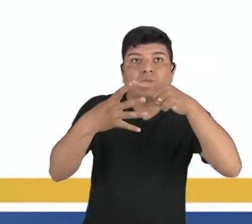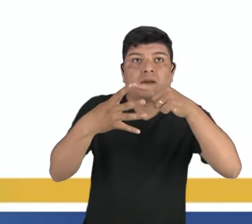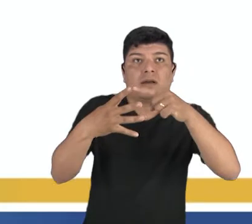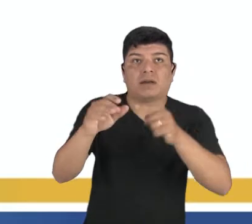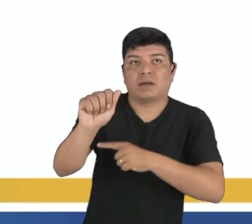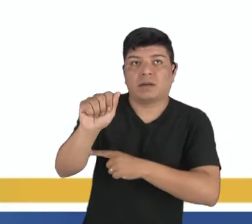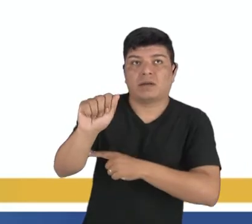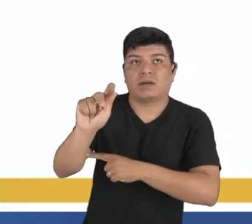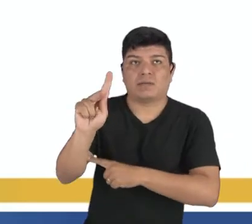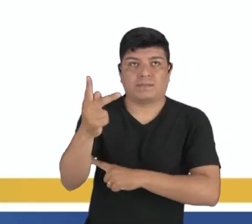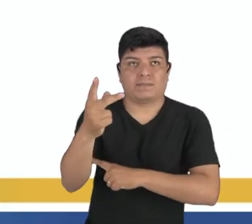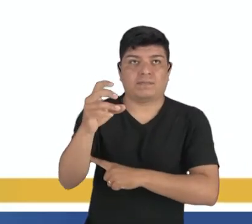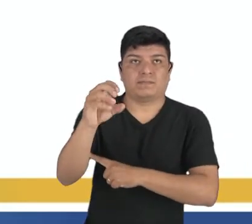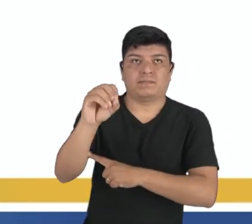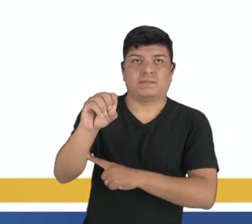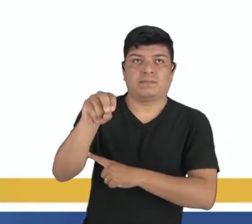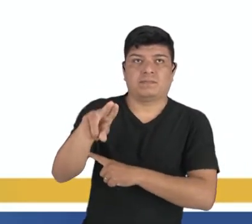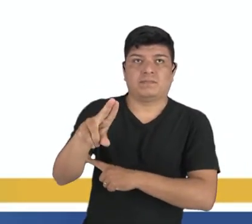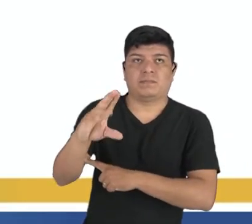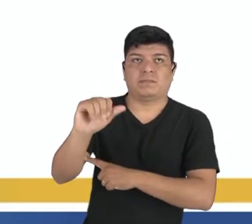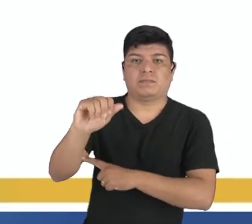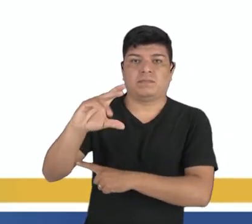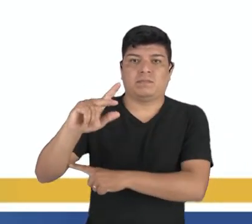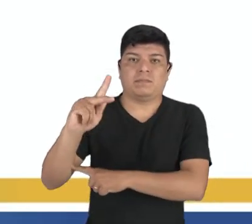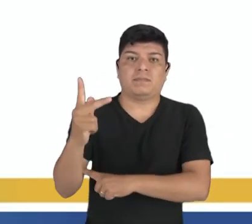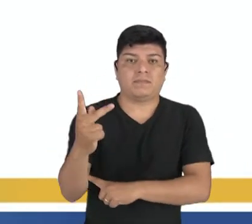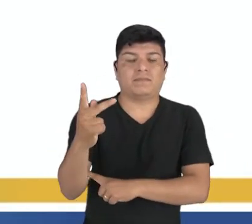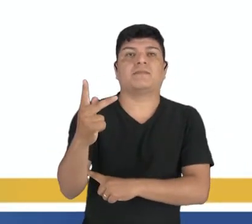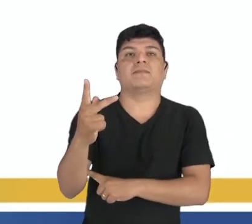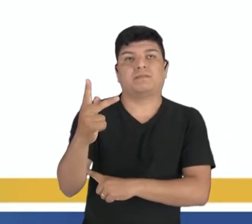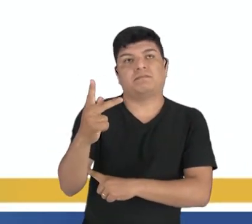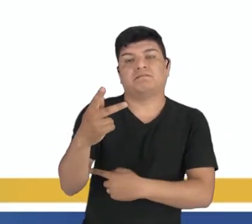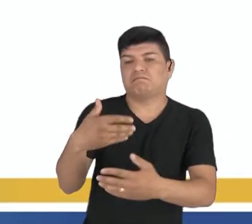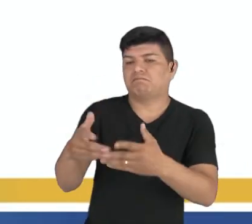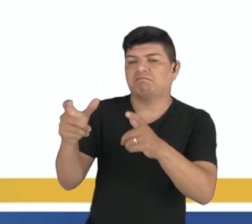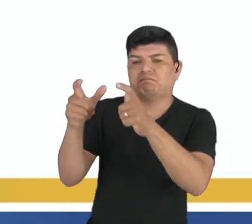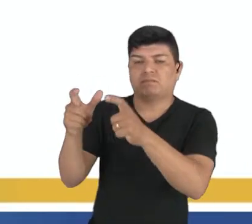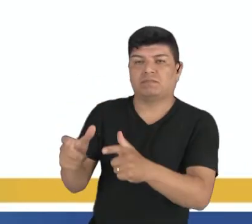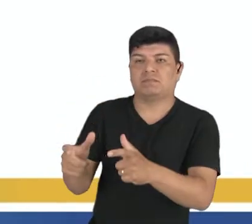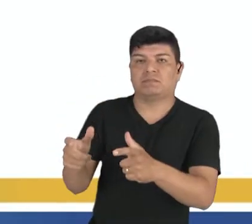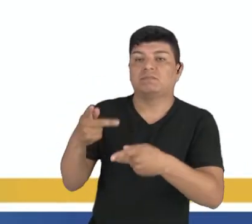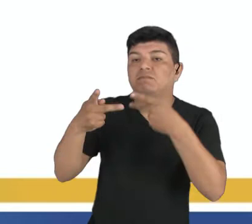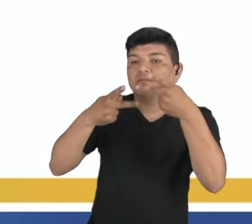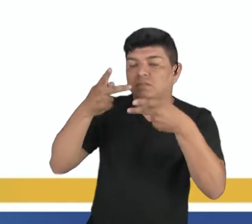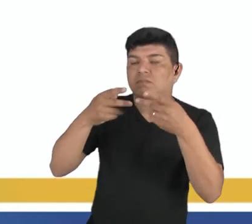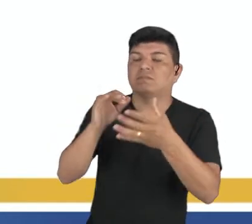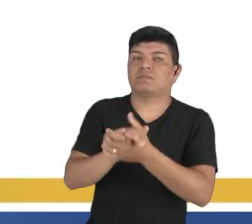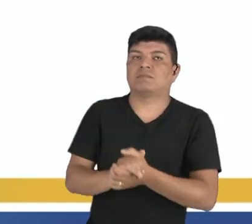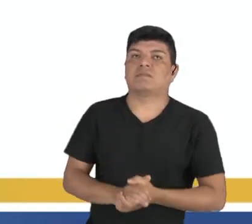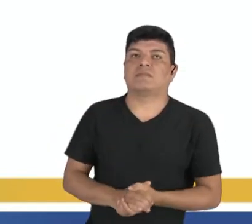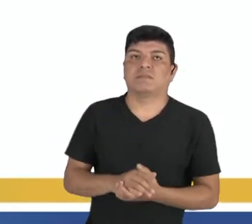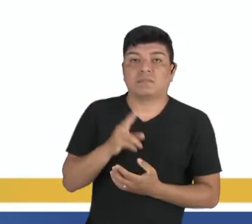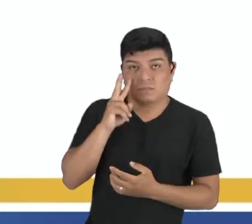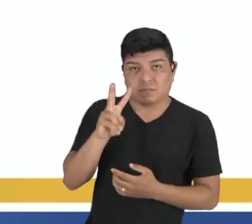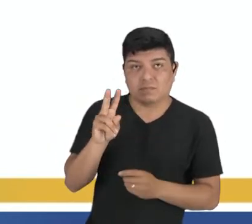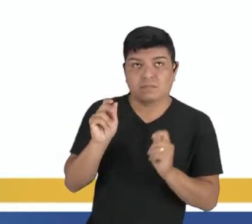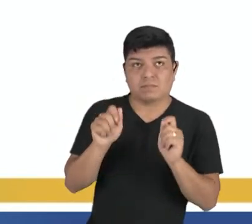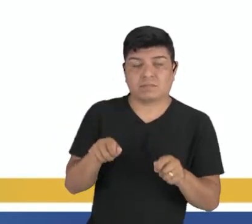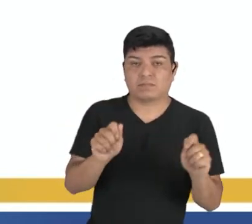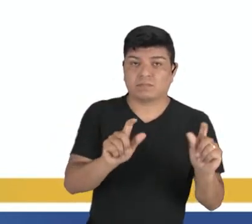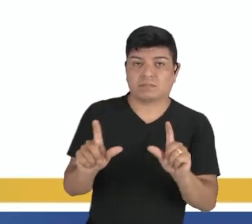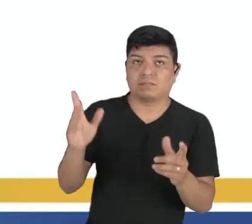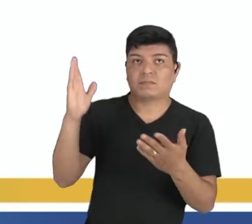pelo Aruaque, tá? Ou Arruaque, dependendo da região onde se fale. Como vocês podem ver, galerinha,